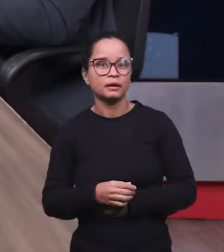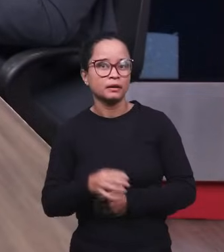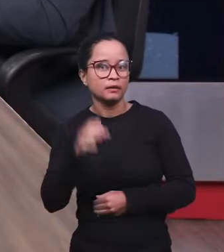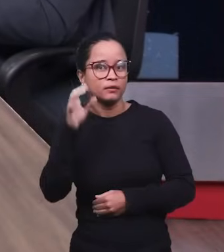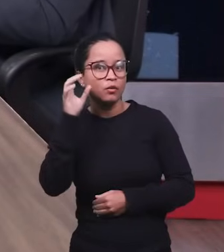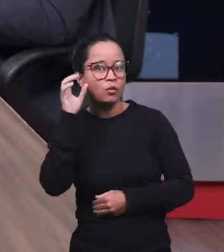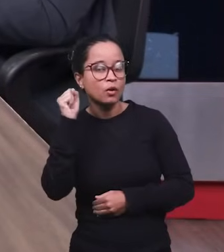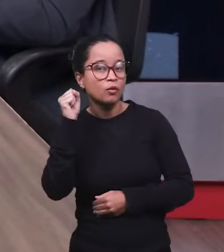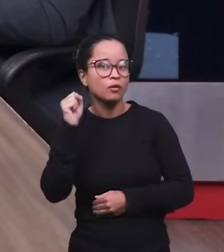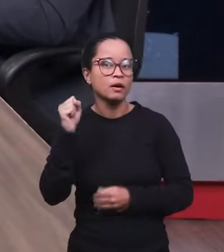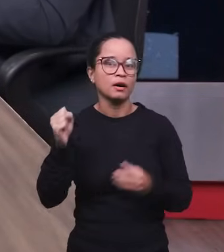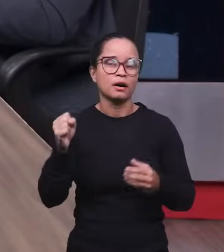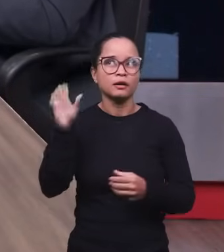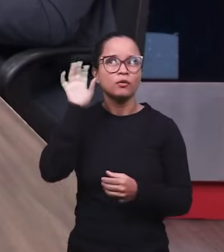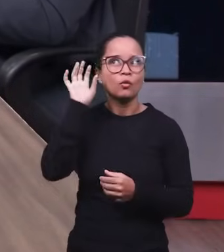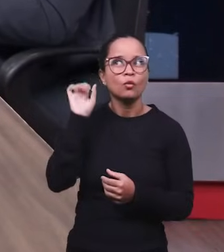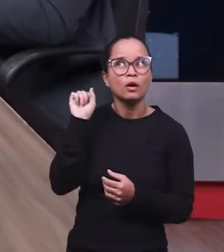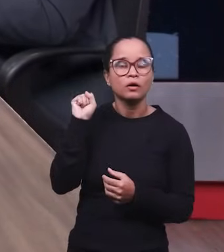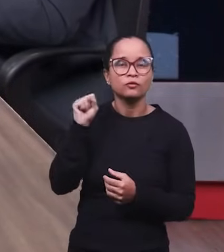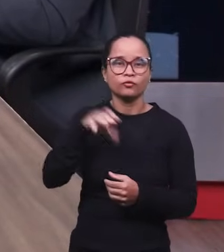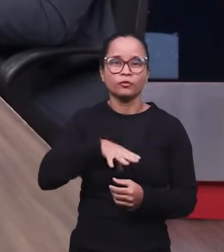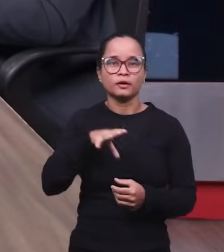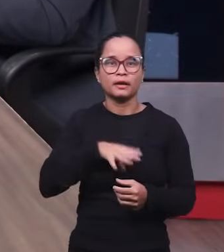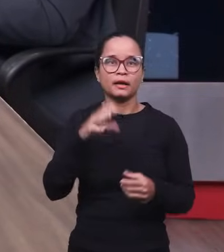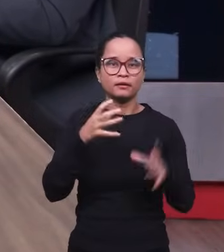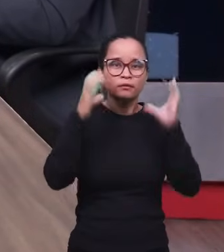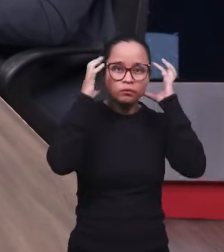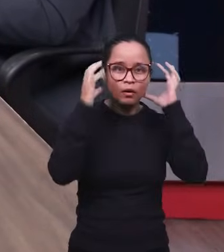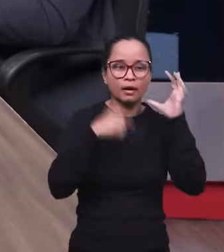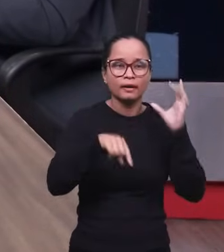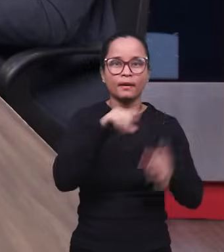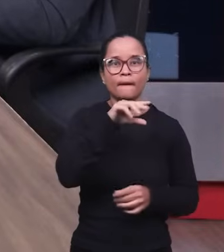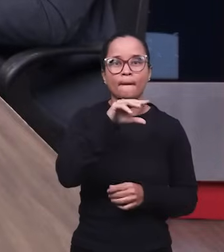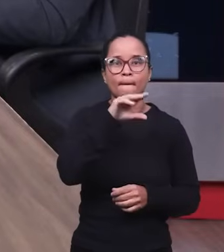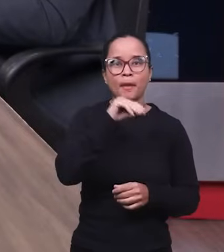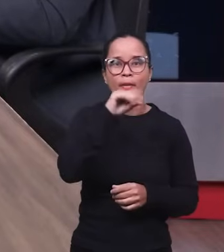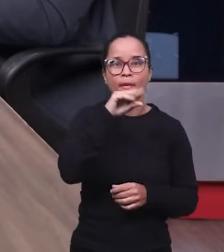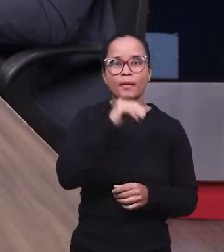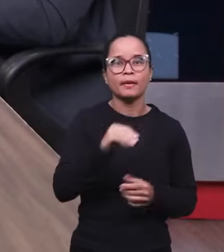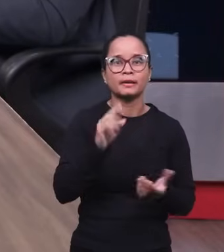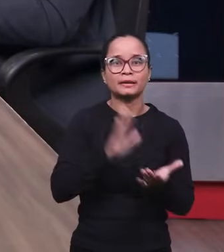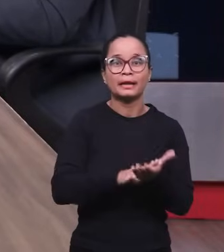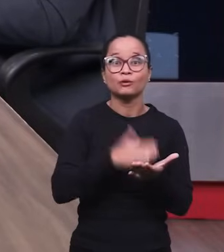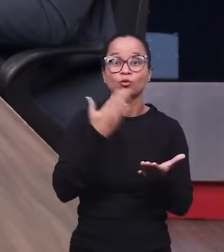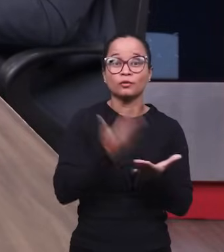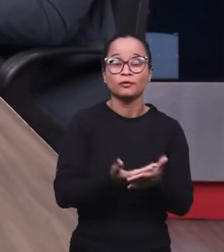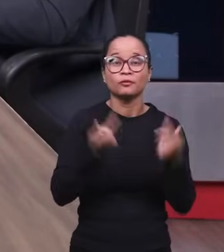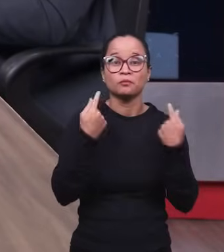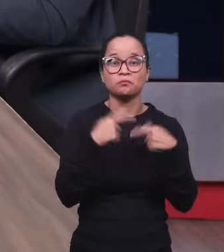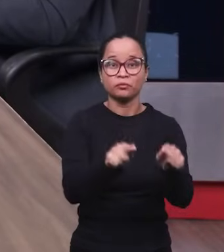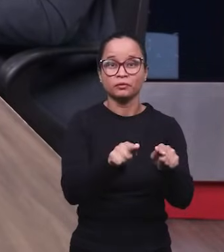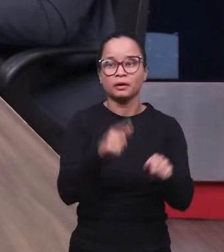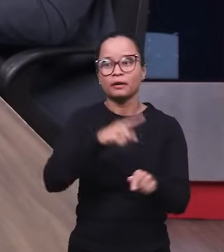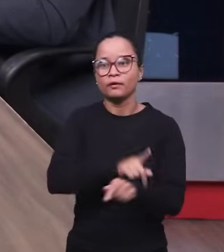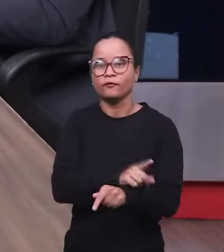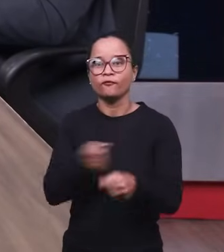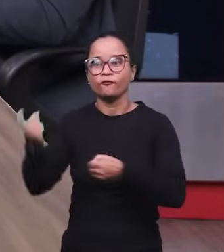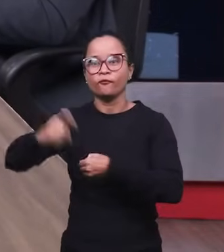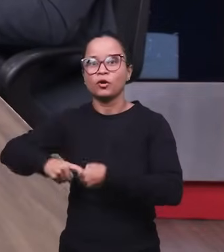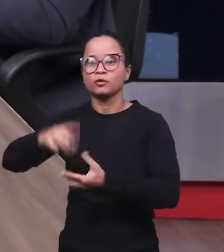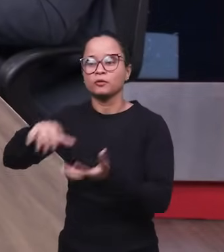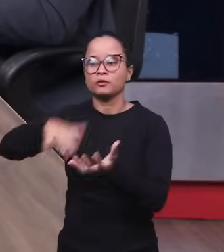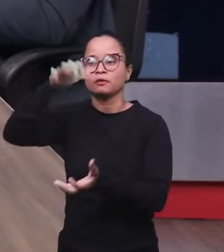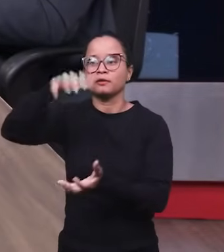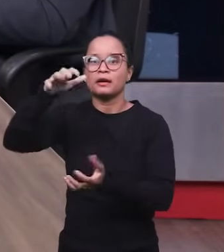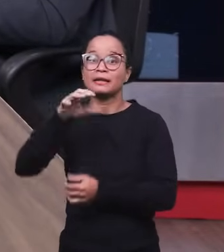envia para lá o áudio em português, ele recebe lá no headphone, e ele fala ali em russo, a voz dele vem imediatamente e já sobe para o